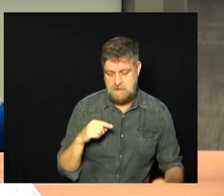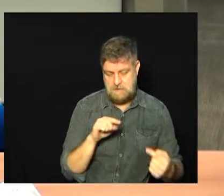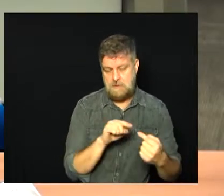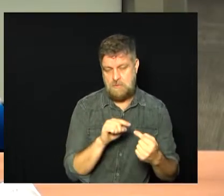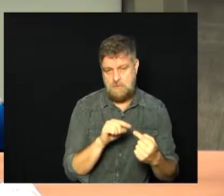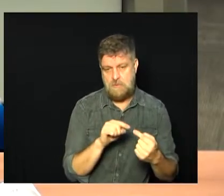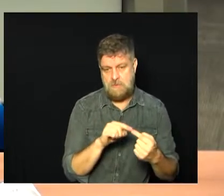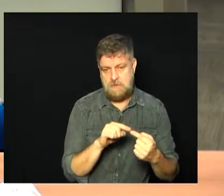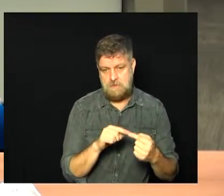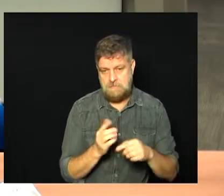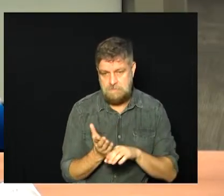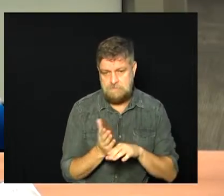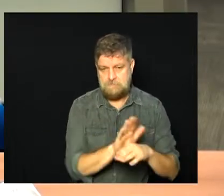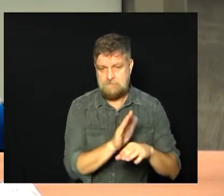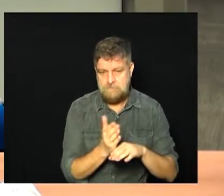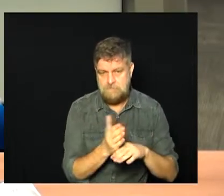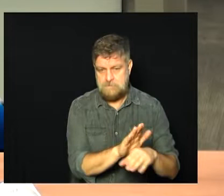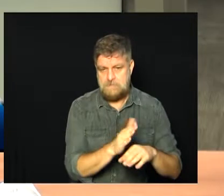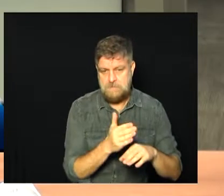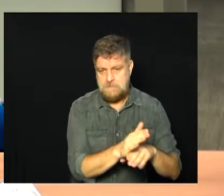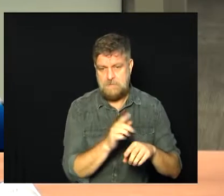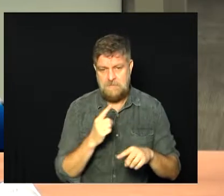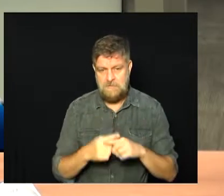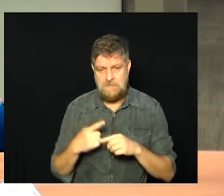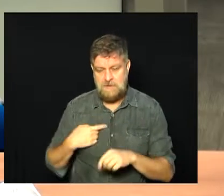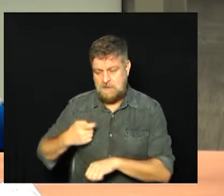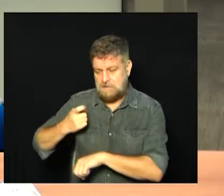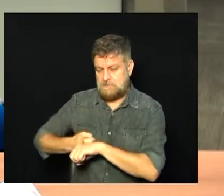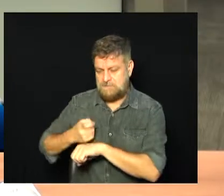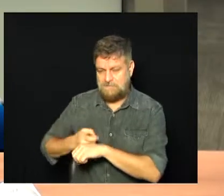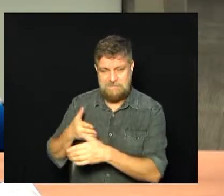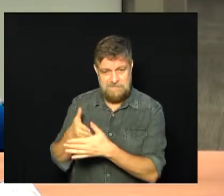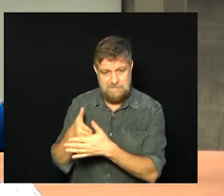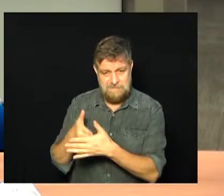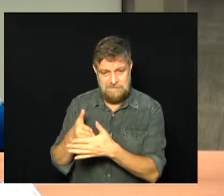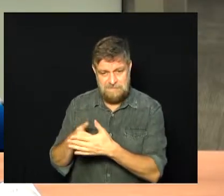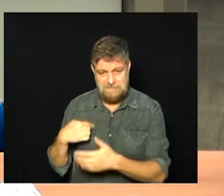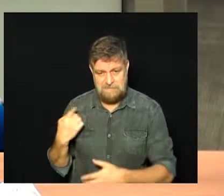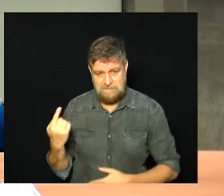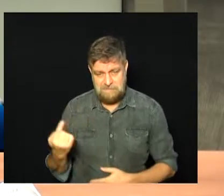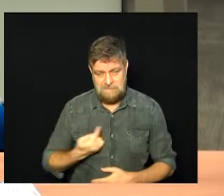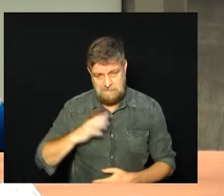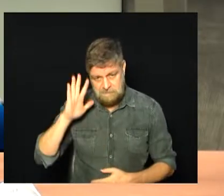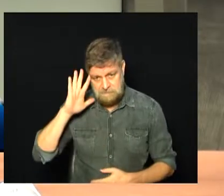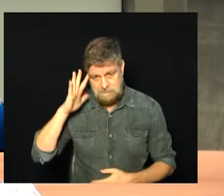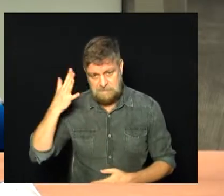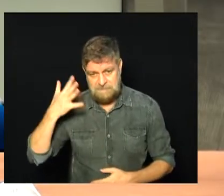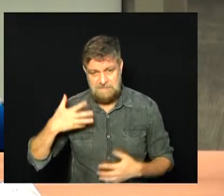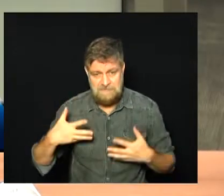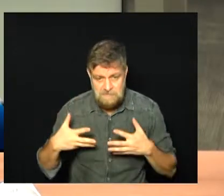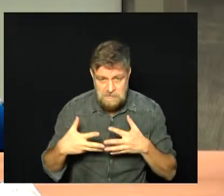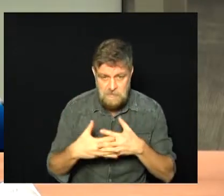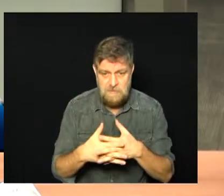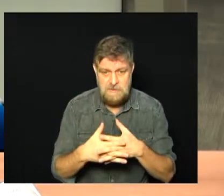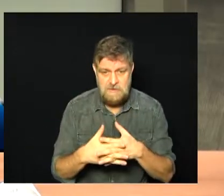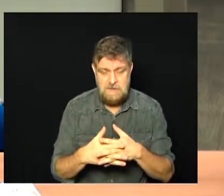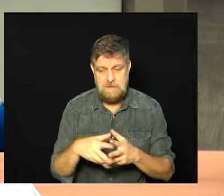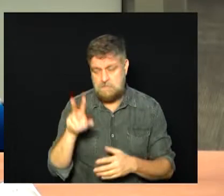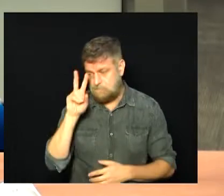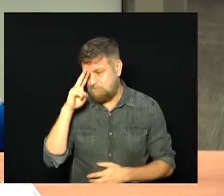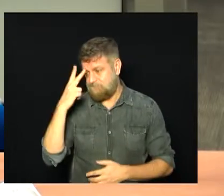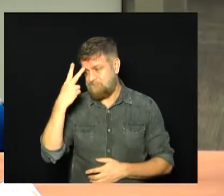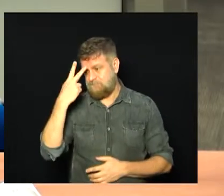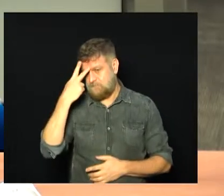gente, porque como o Estado é engessado, e depois que ele toma uma atitude, uma decisão, é complicado você voltar atrás e desfazer